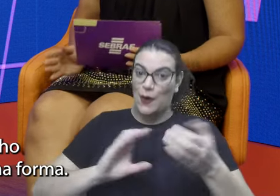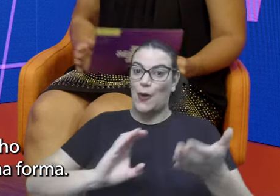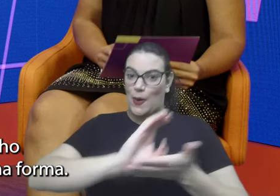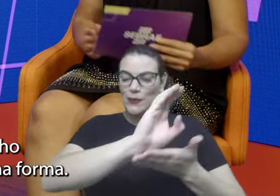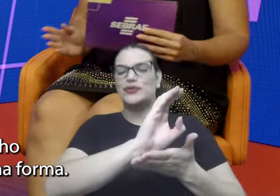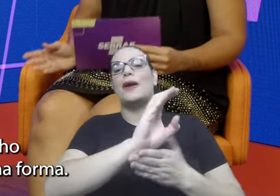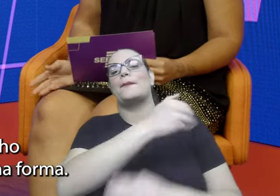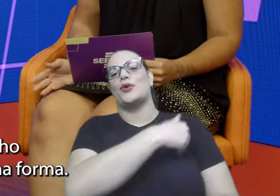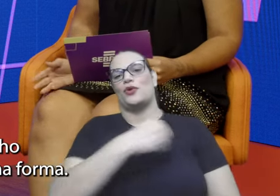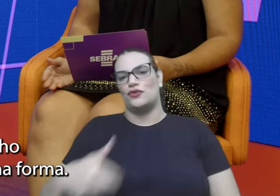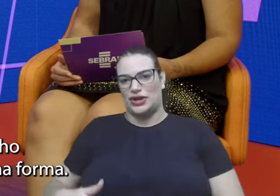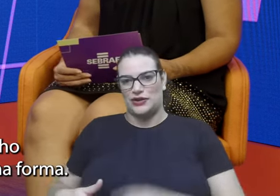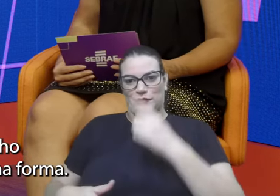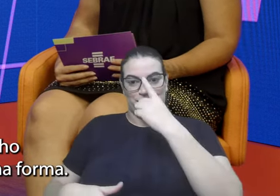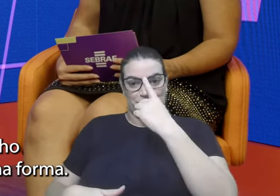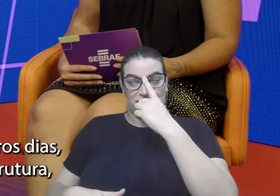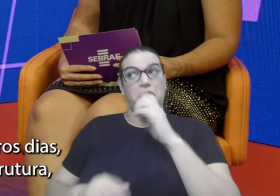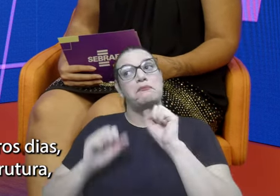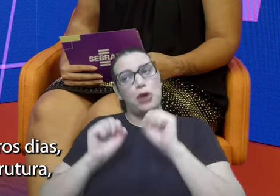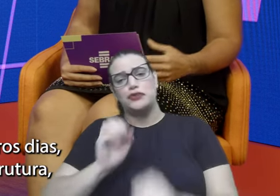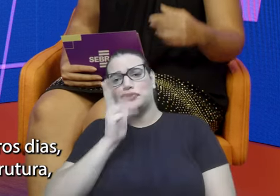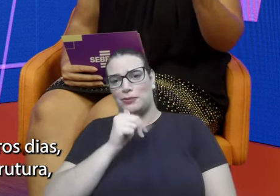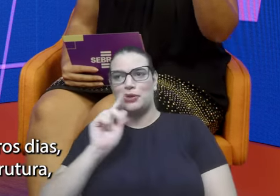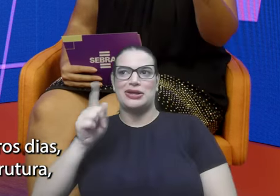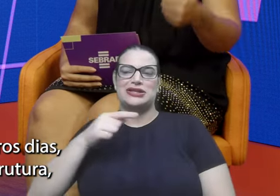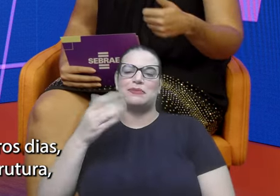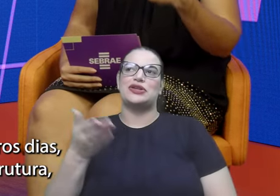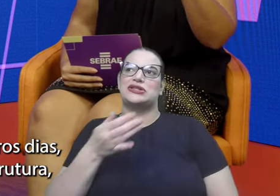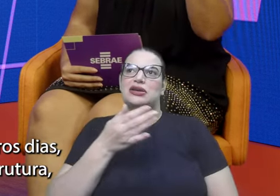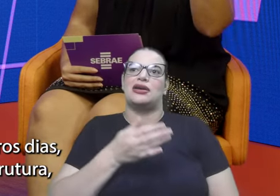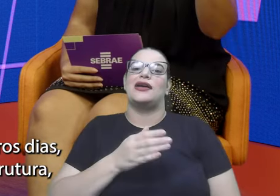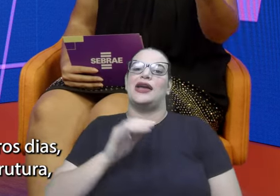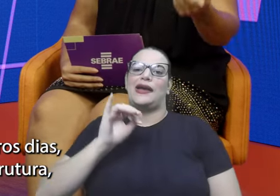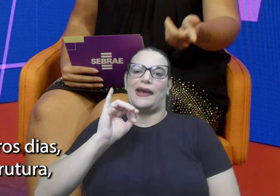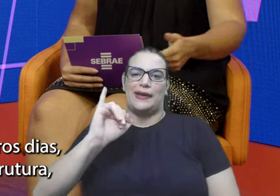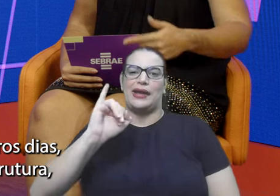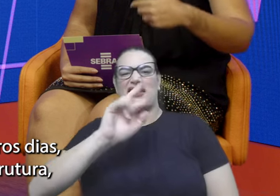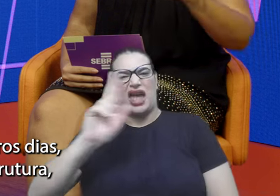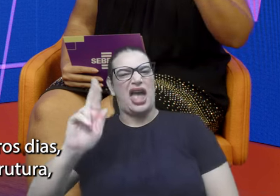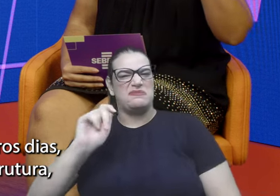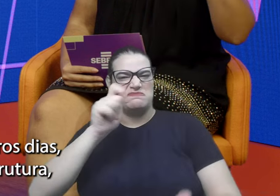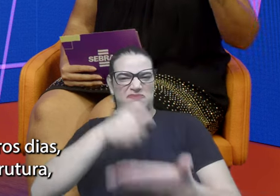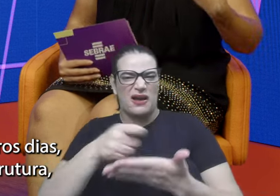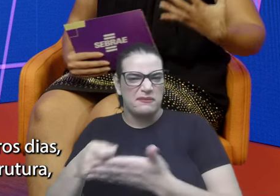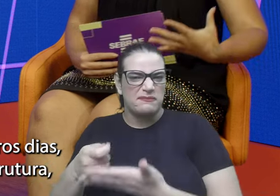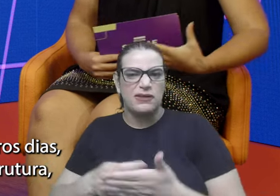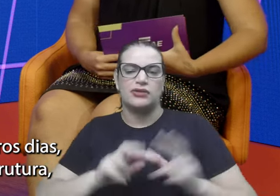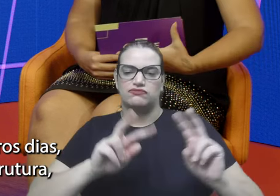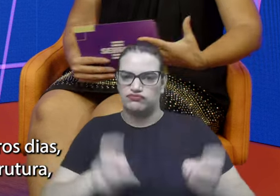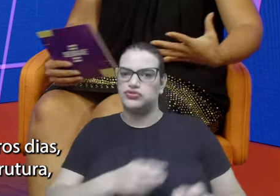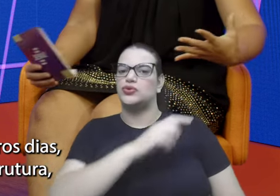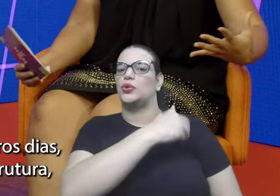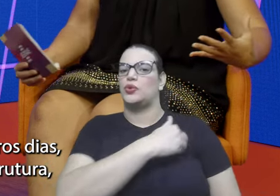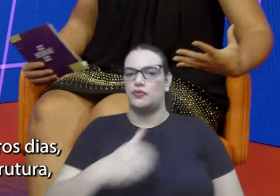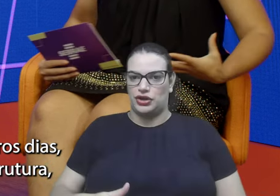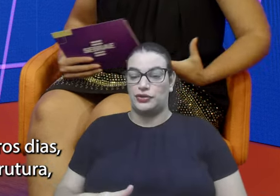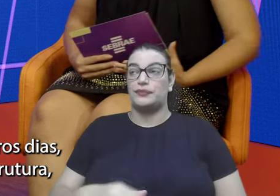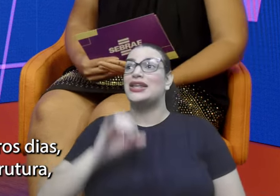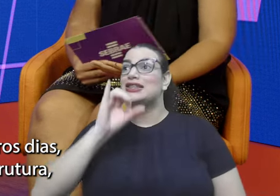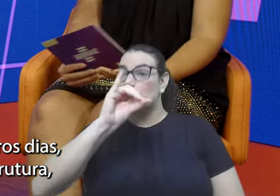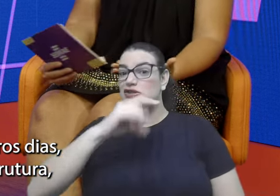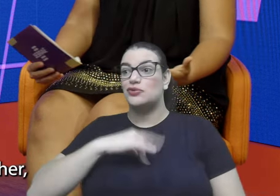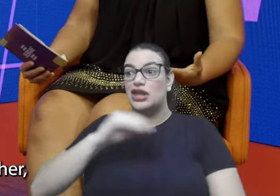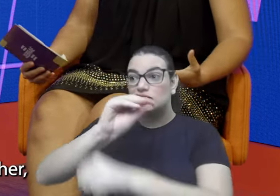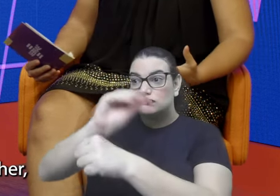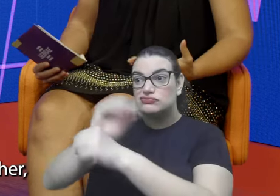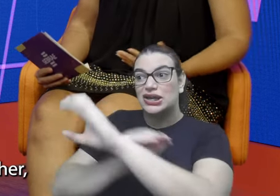pouquinho mas volta pro estado de alguma forma então se eu tenho creches centros dias se eu tenho uma ótima est